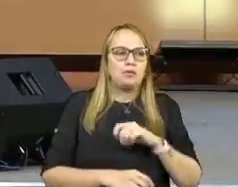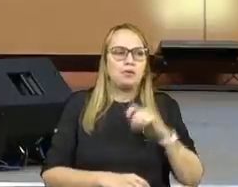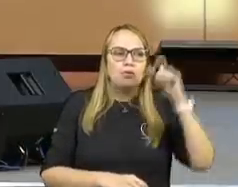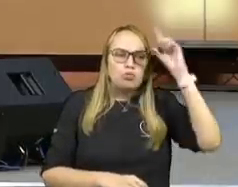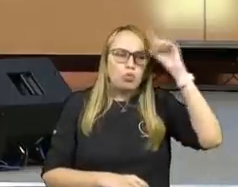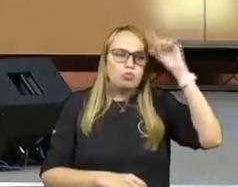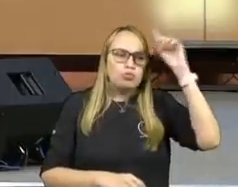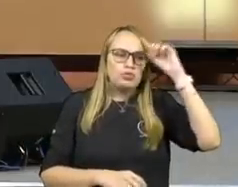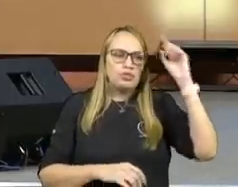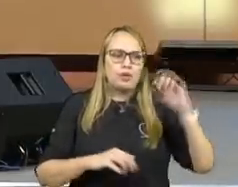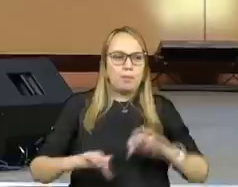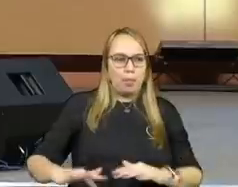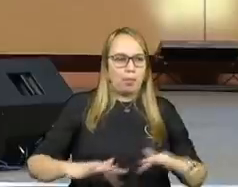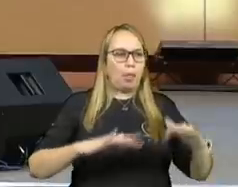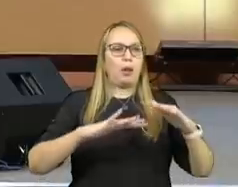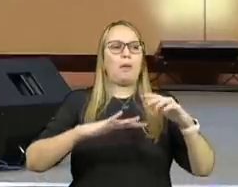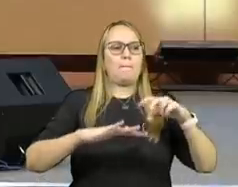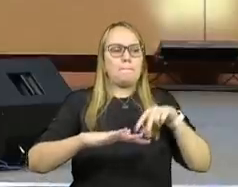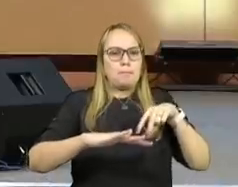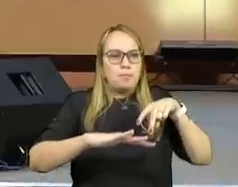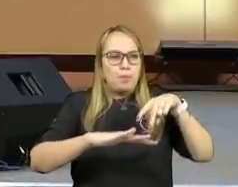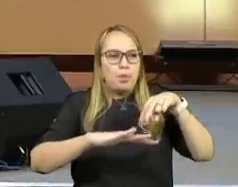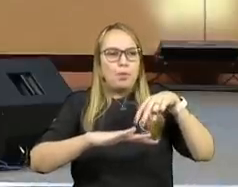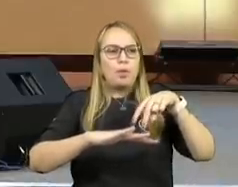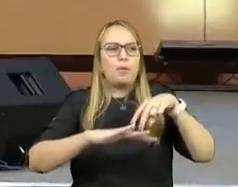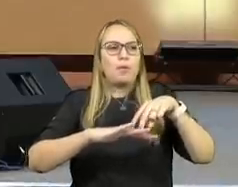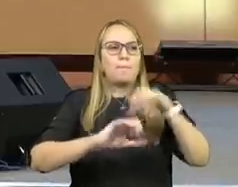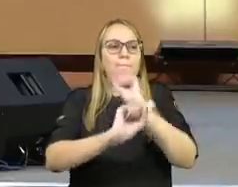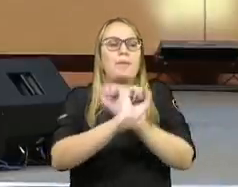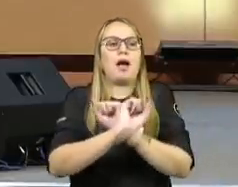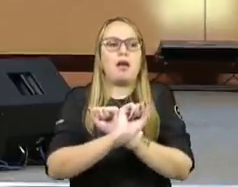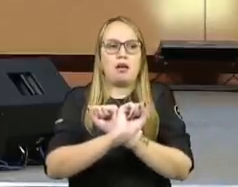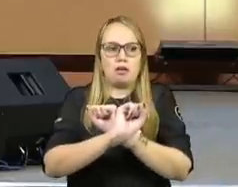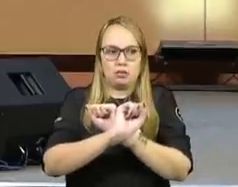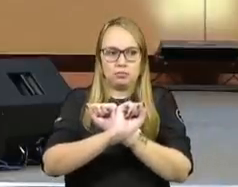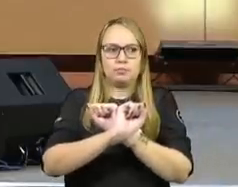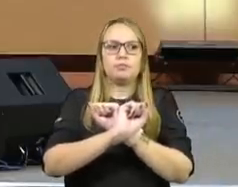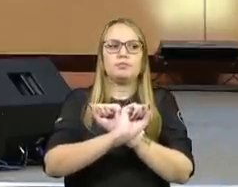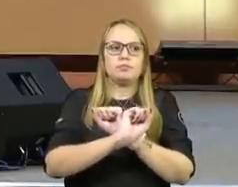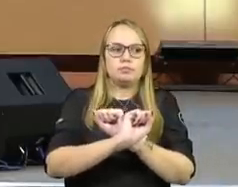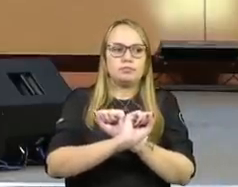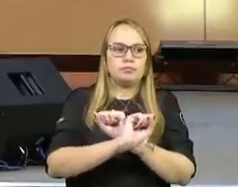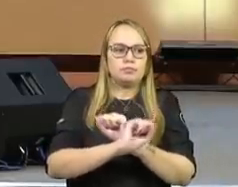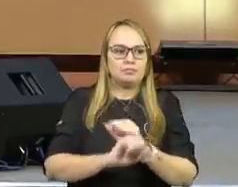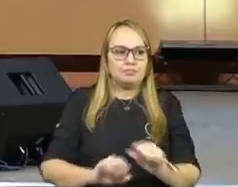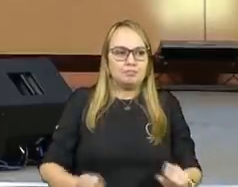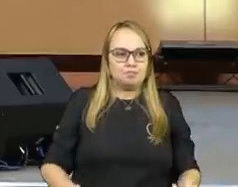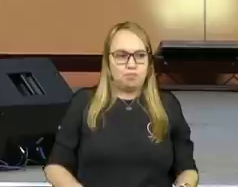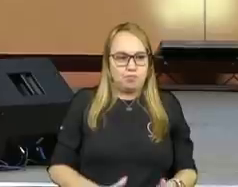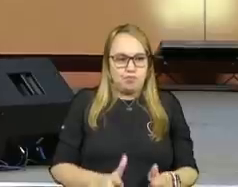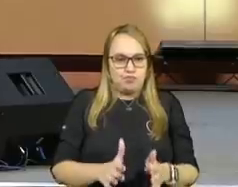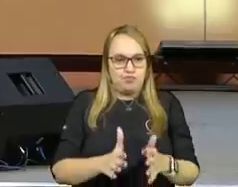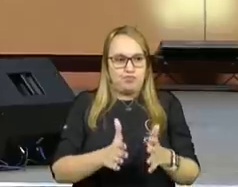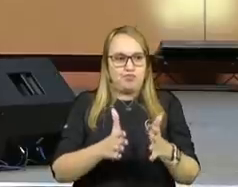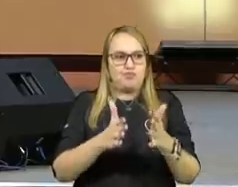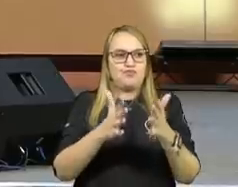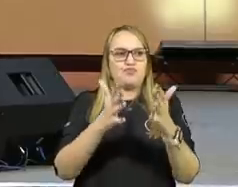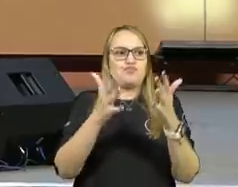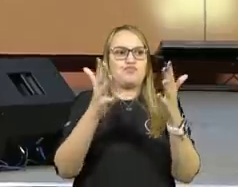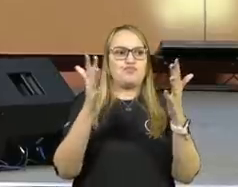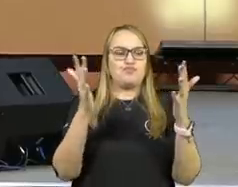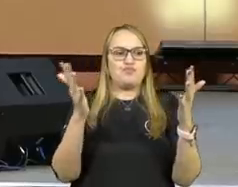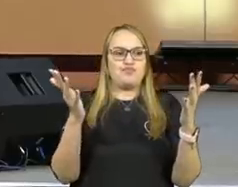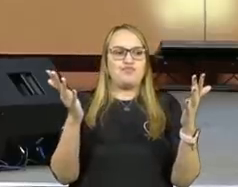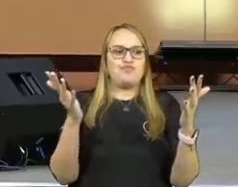pararam-se as águas que vinham de cima, levantaram-se num montão muito longe da cidade de Adã, que está da banda